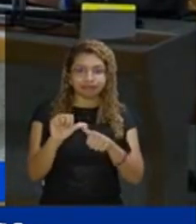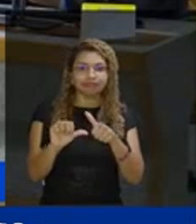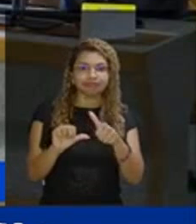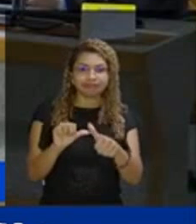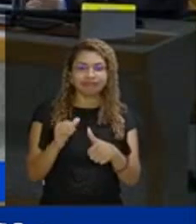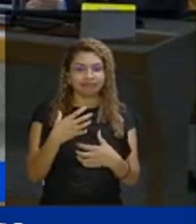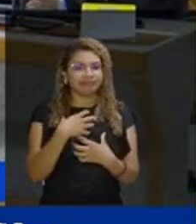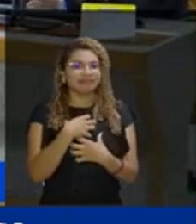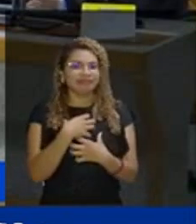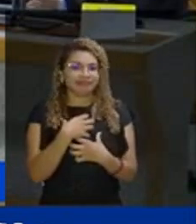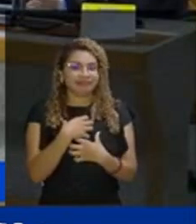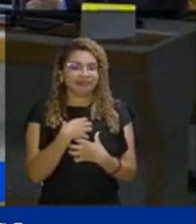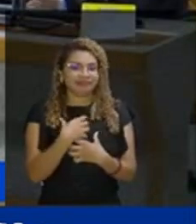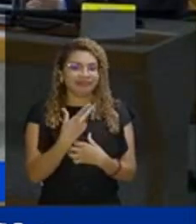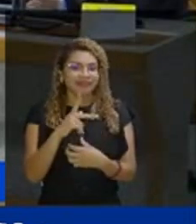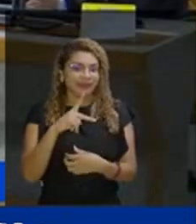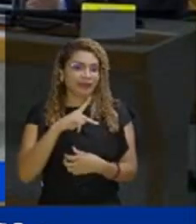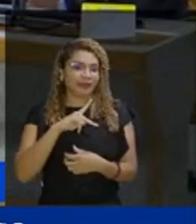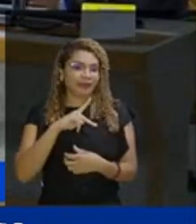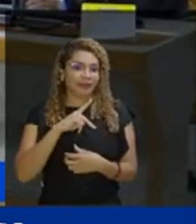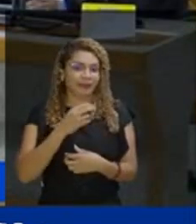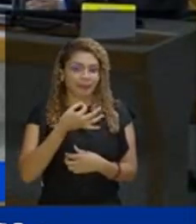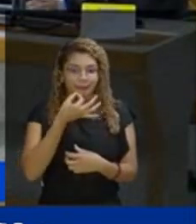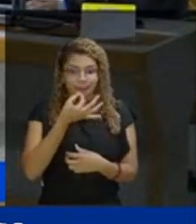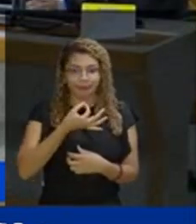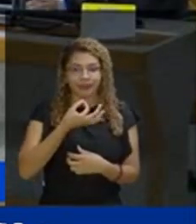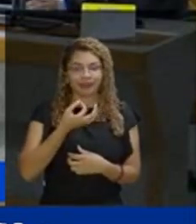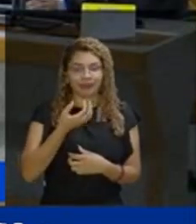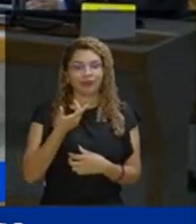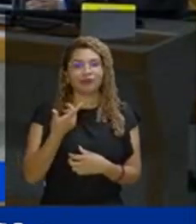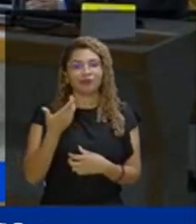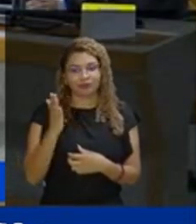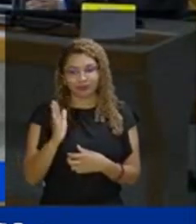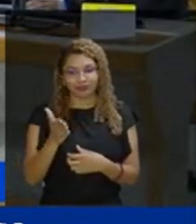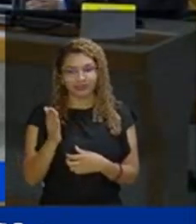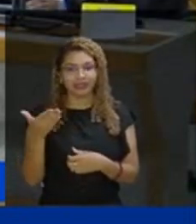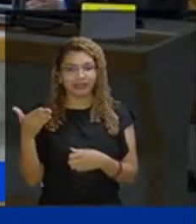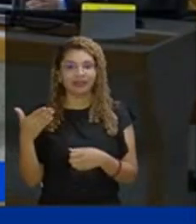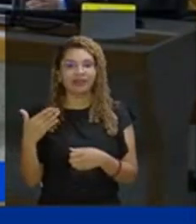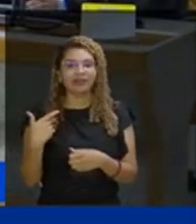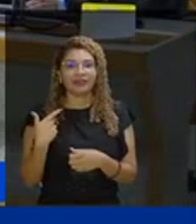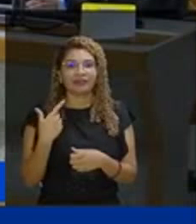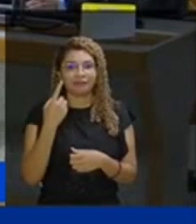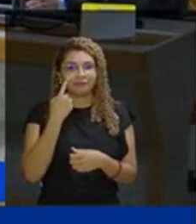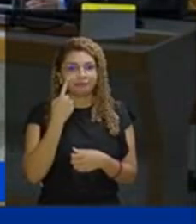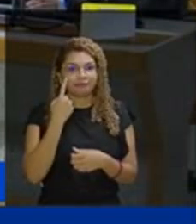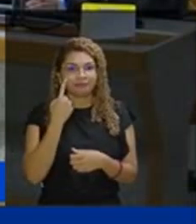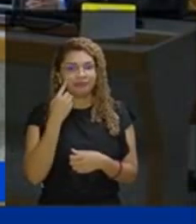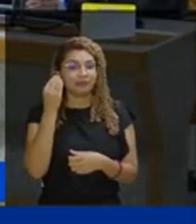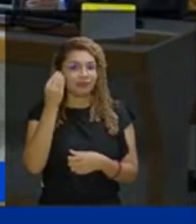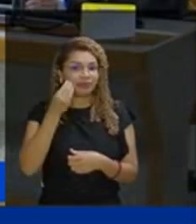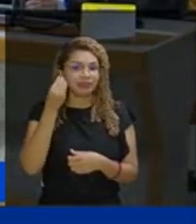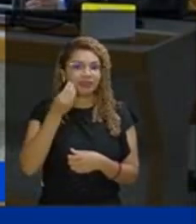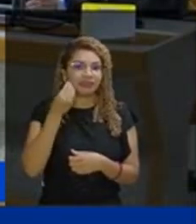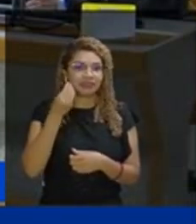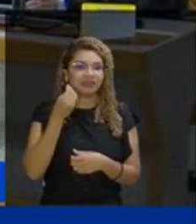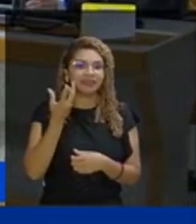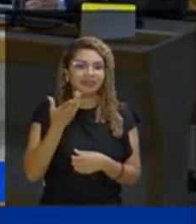eu, particularmente, já participei de duas despedidas nesta corte, né? Não é